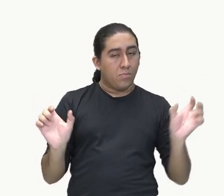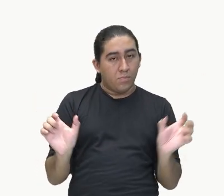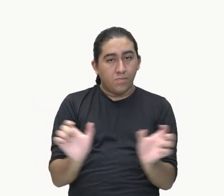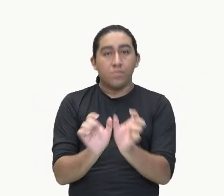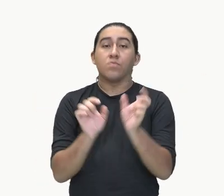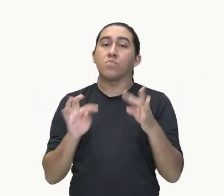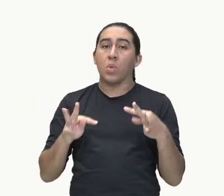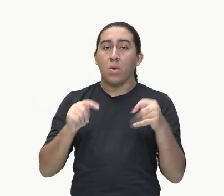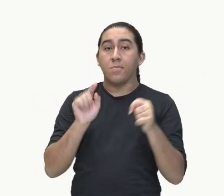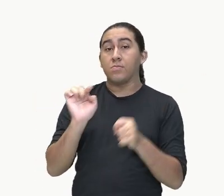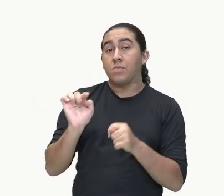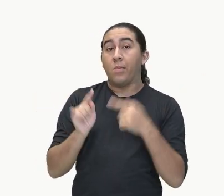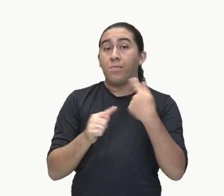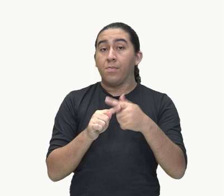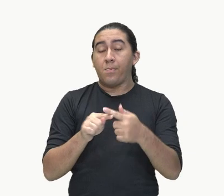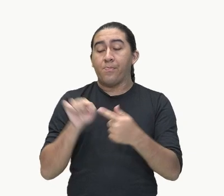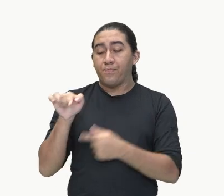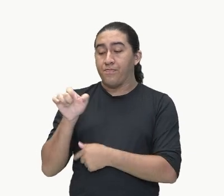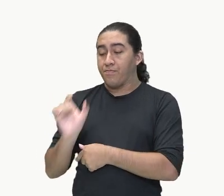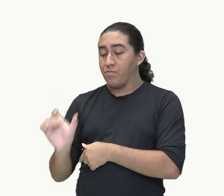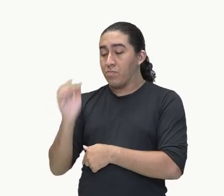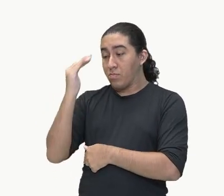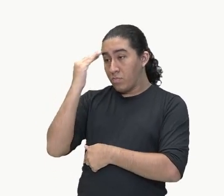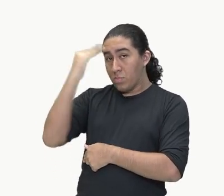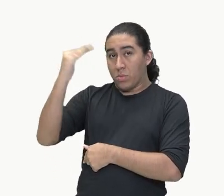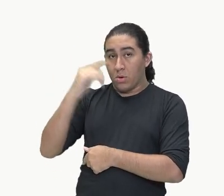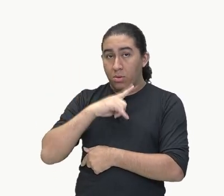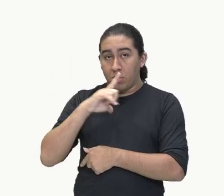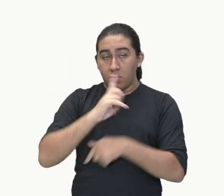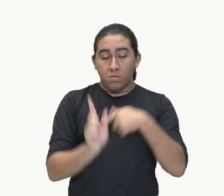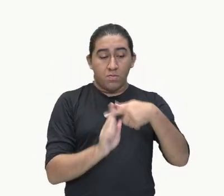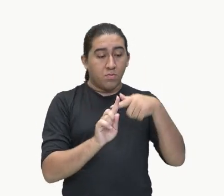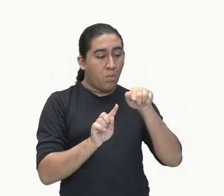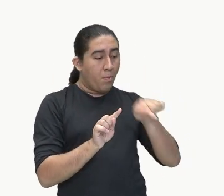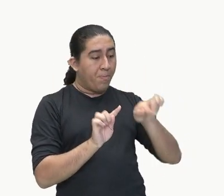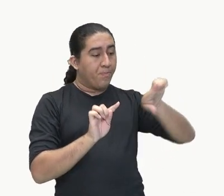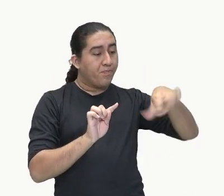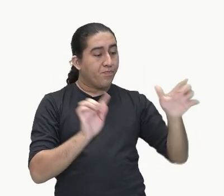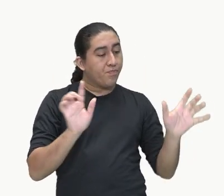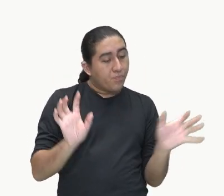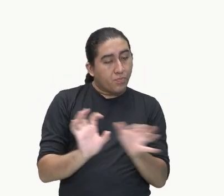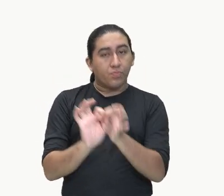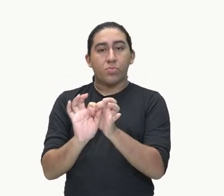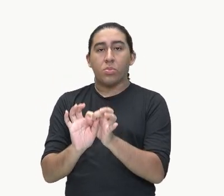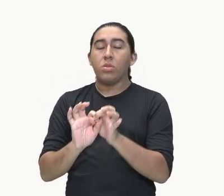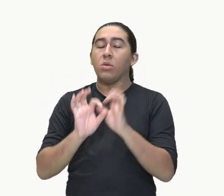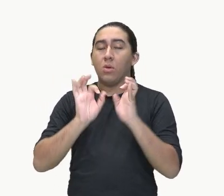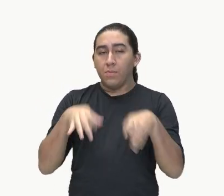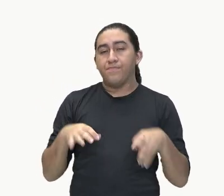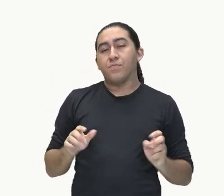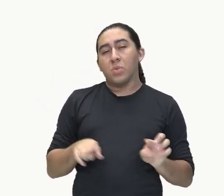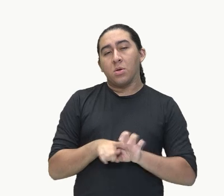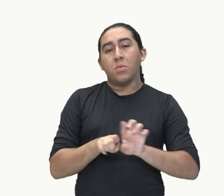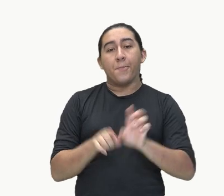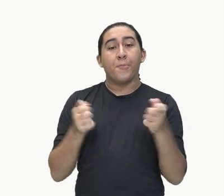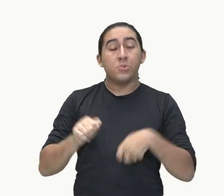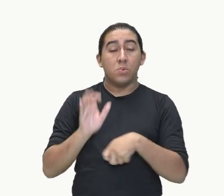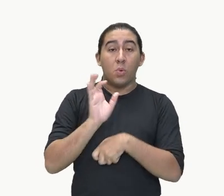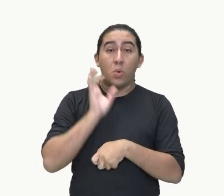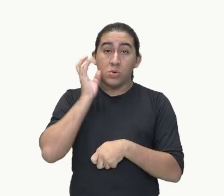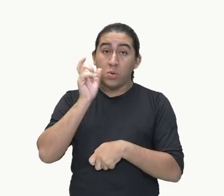acrescidas depois do radical. Aí pode acontecer, né,